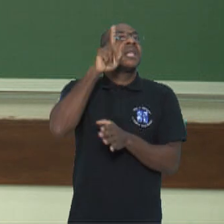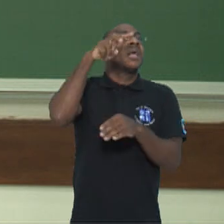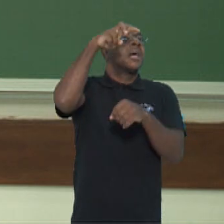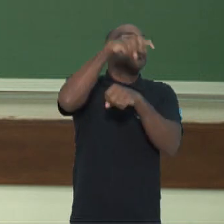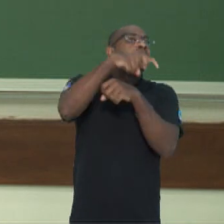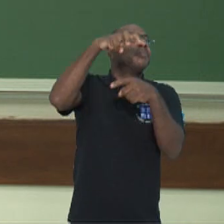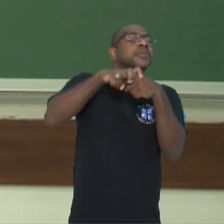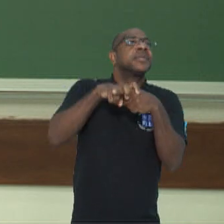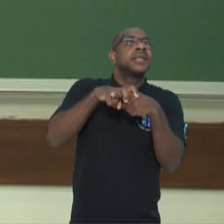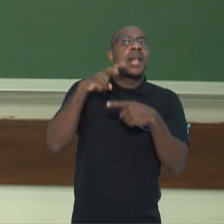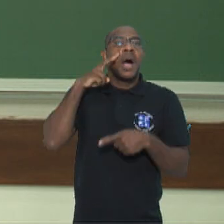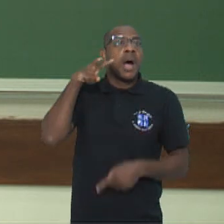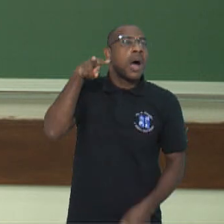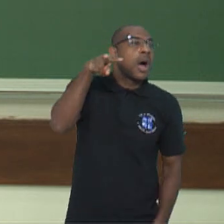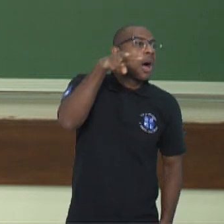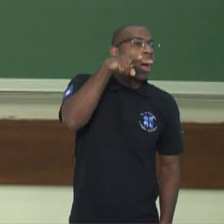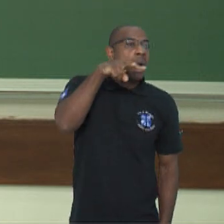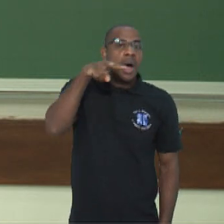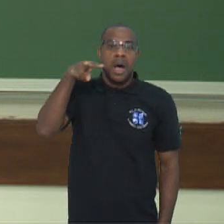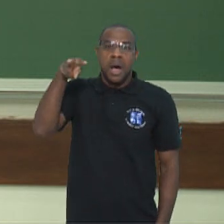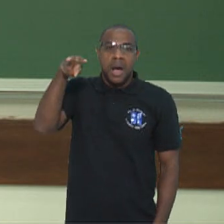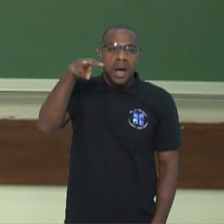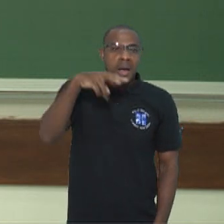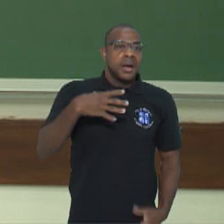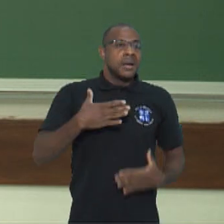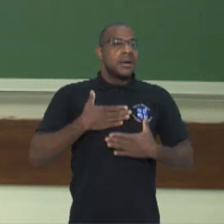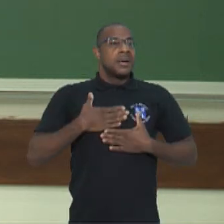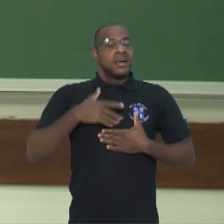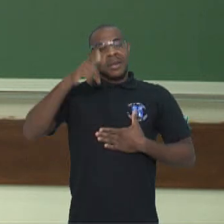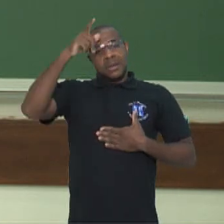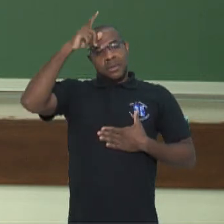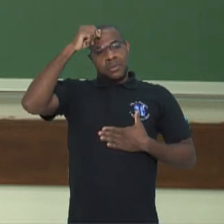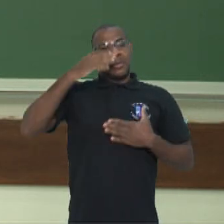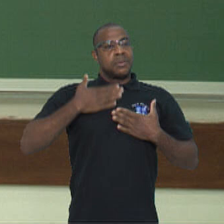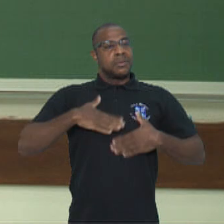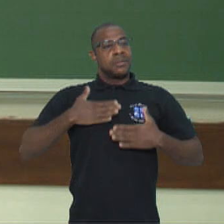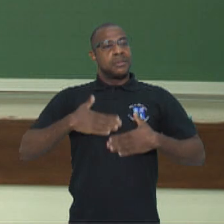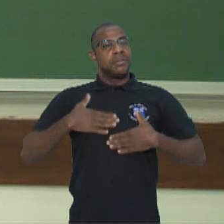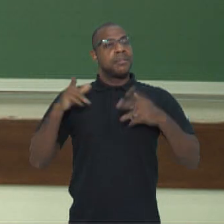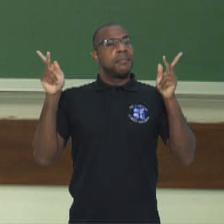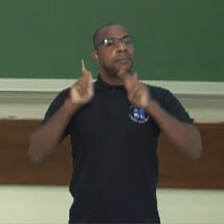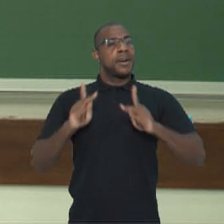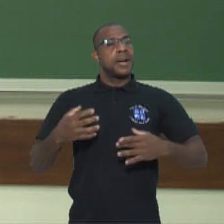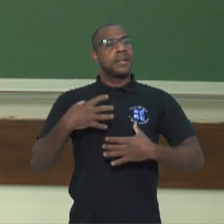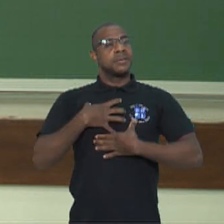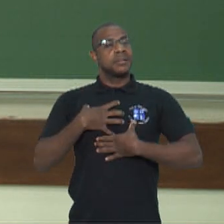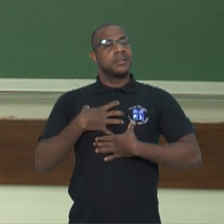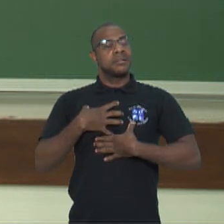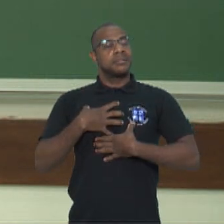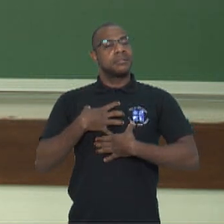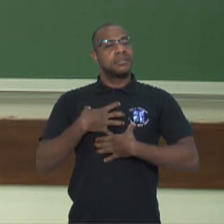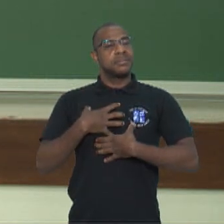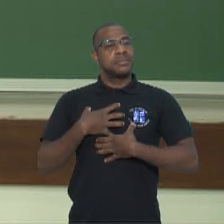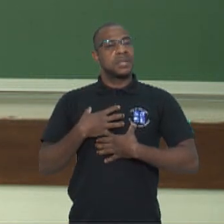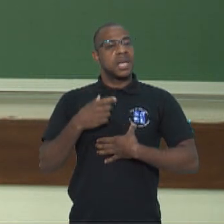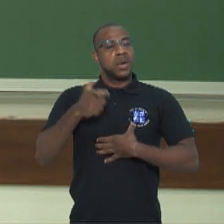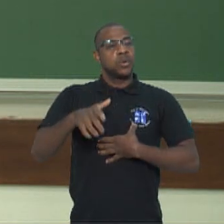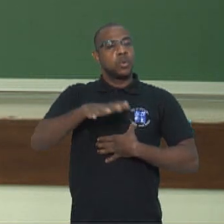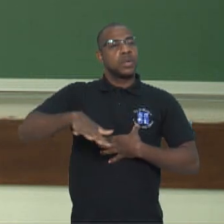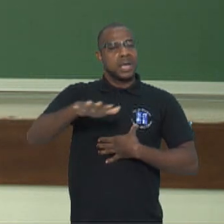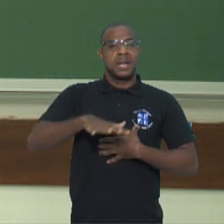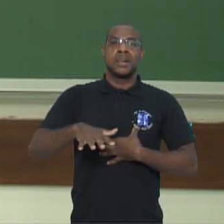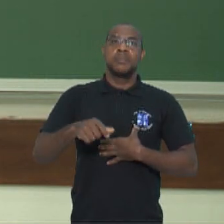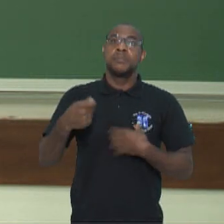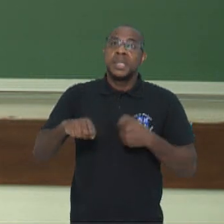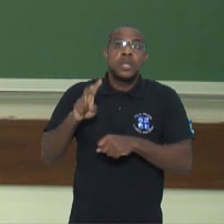e aproveitar e valorizar e cada vez ter consciência ambiental, de entender que aquele ambiente é um ambiente frágil e você precisa cuidá-lo.